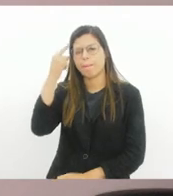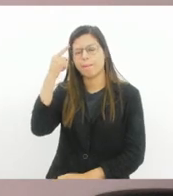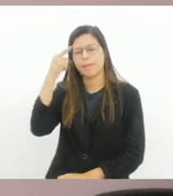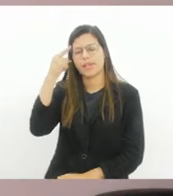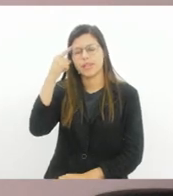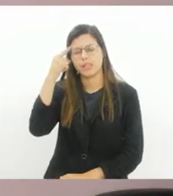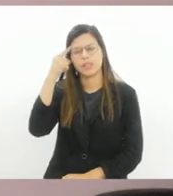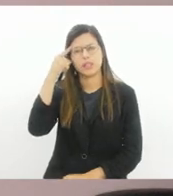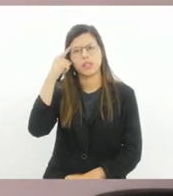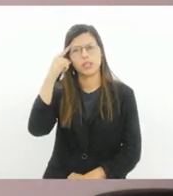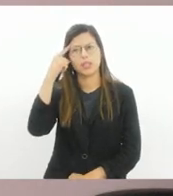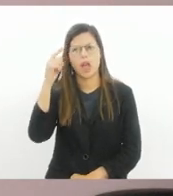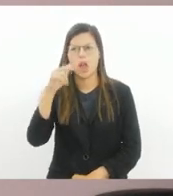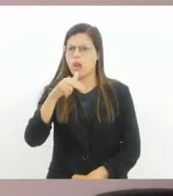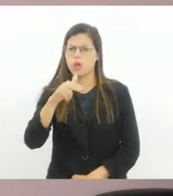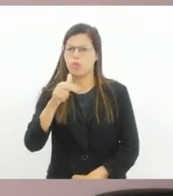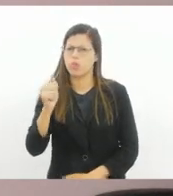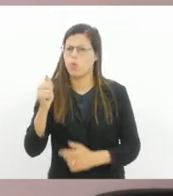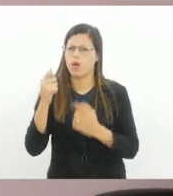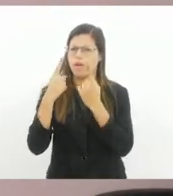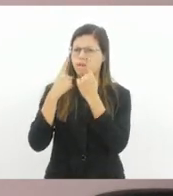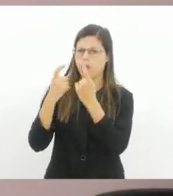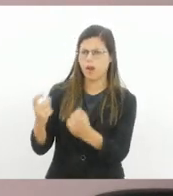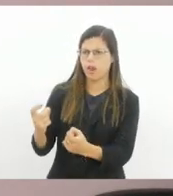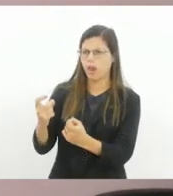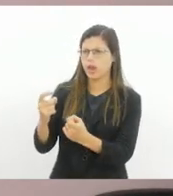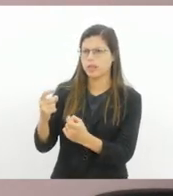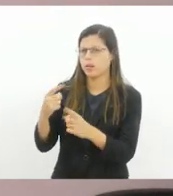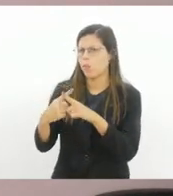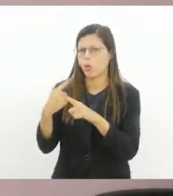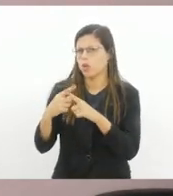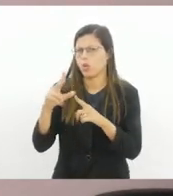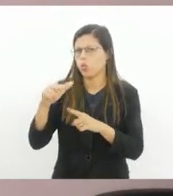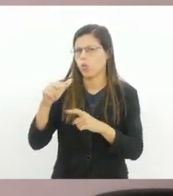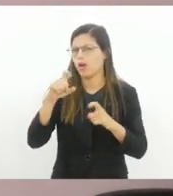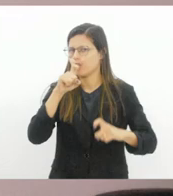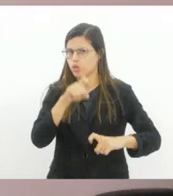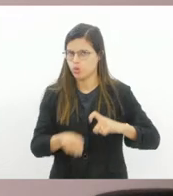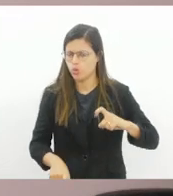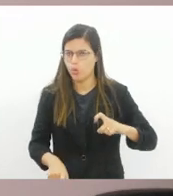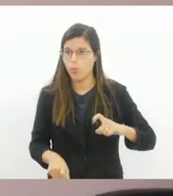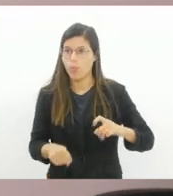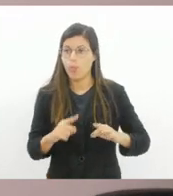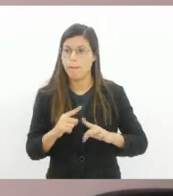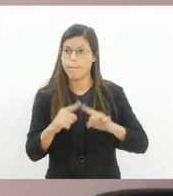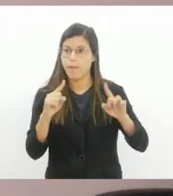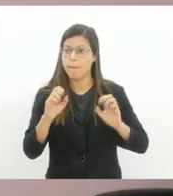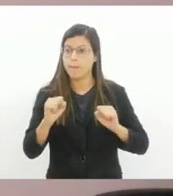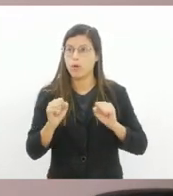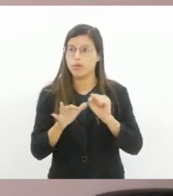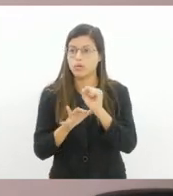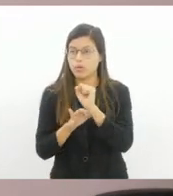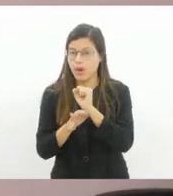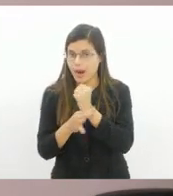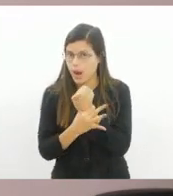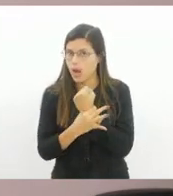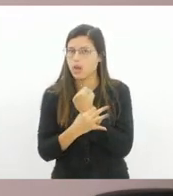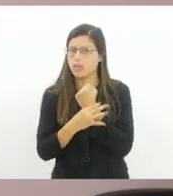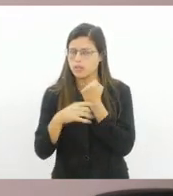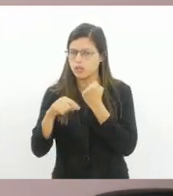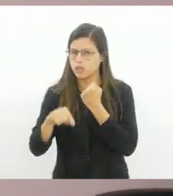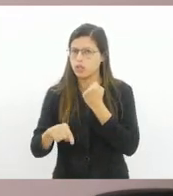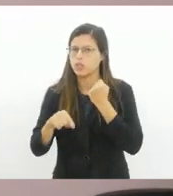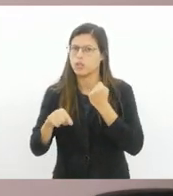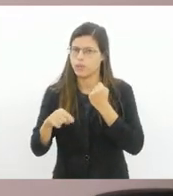sensação de que eu nunca sofri uma violência sexual porque eu nunca fui estuprada. Mas eu posso garantir que nessa audiência aqui há